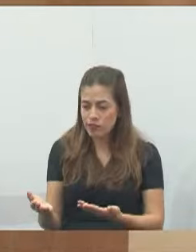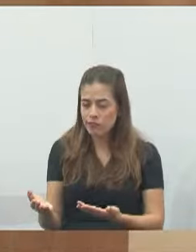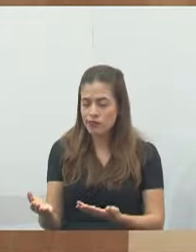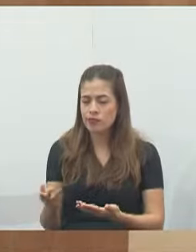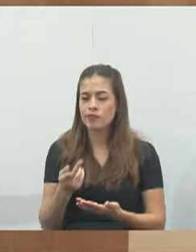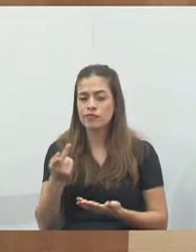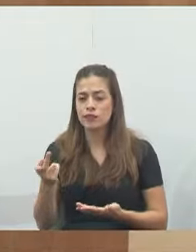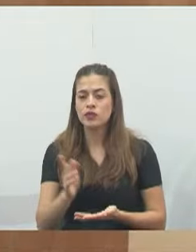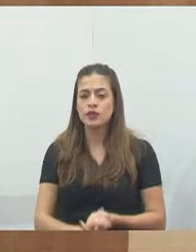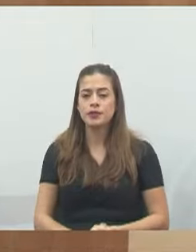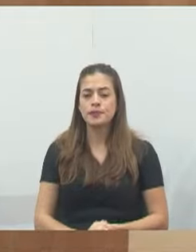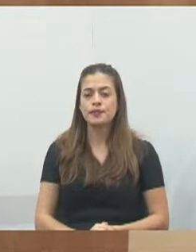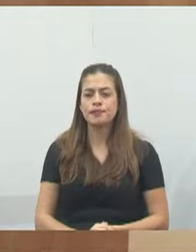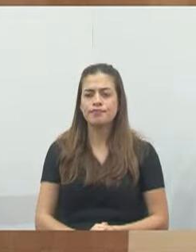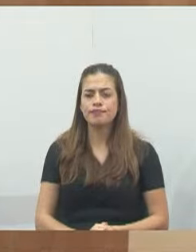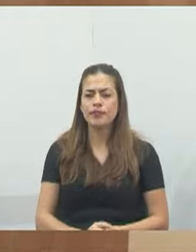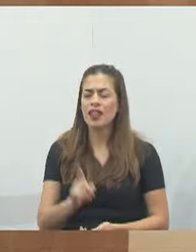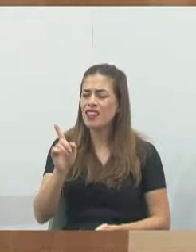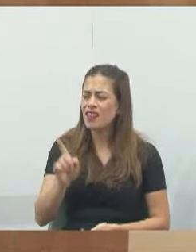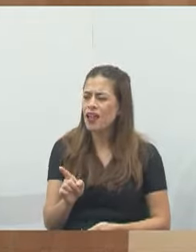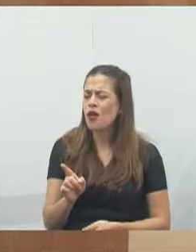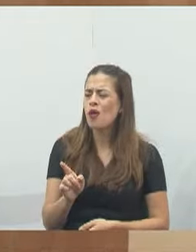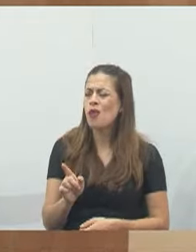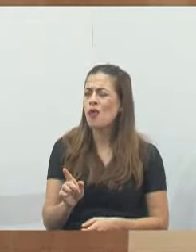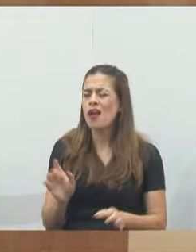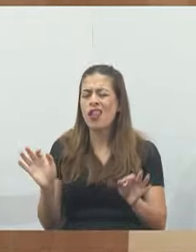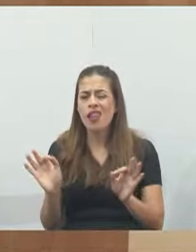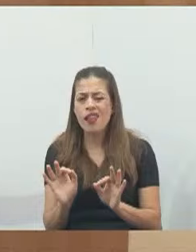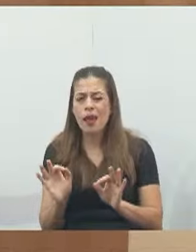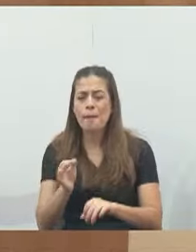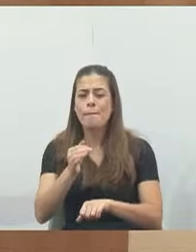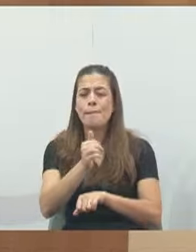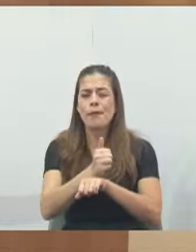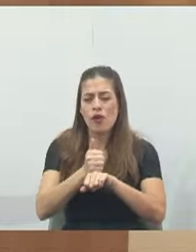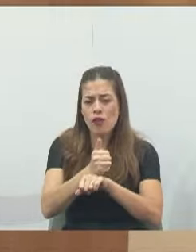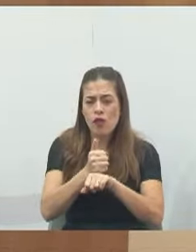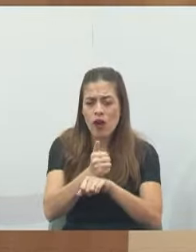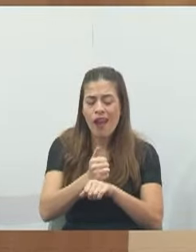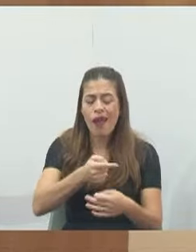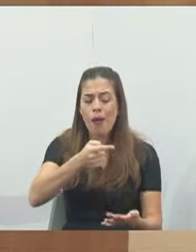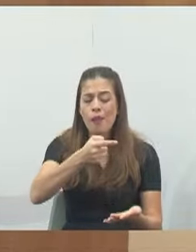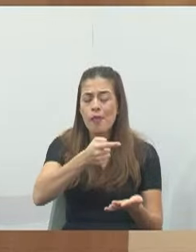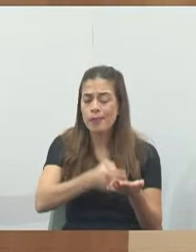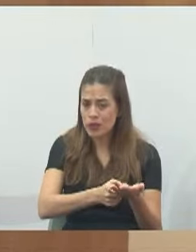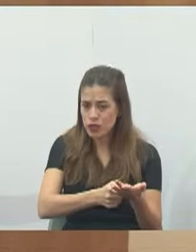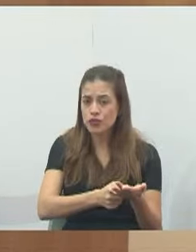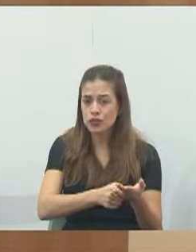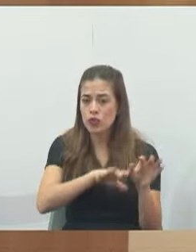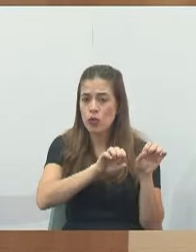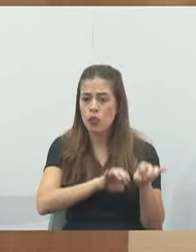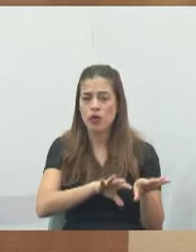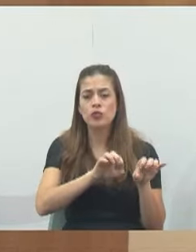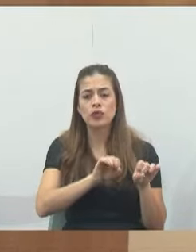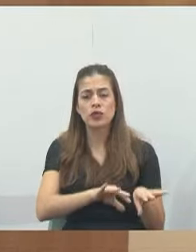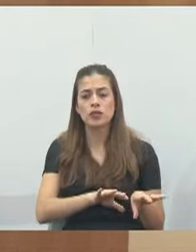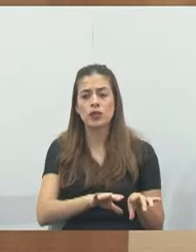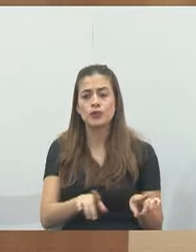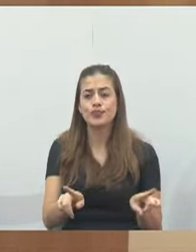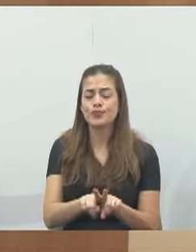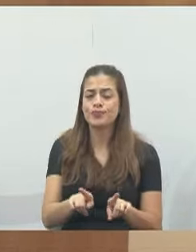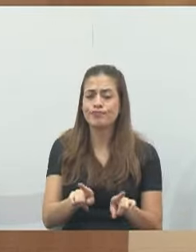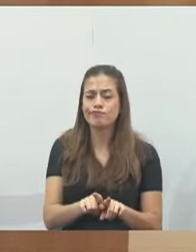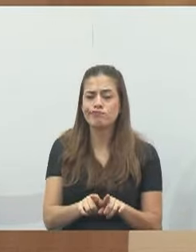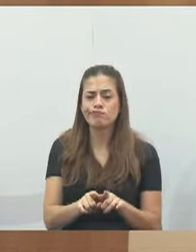além de você ser um excelente profissional, não é? Comprometido com a causa educacional,